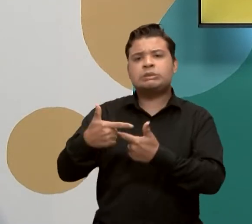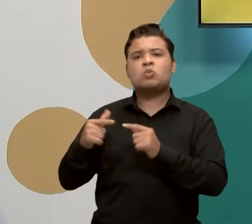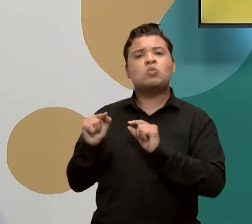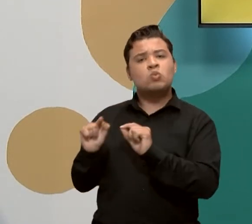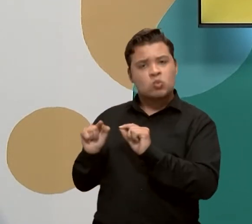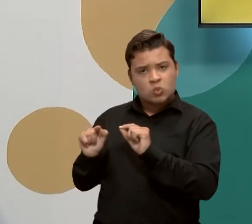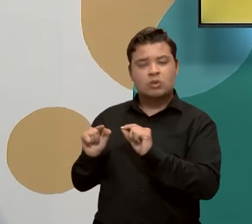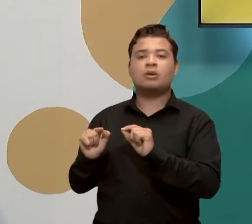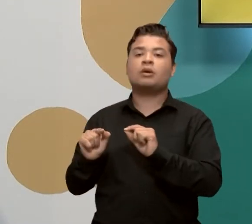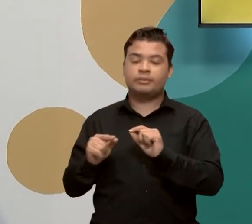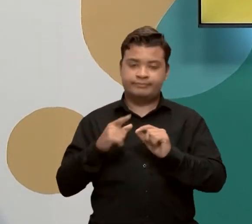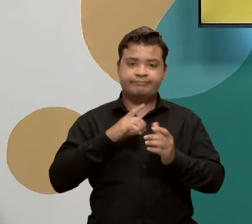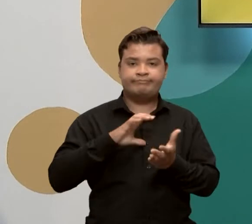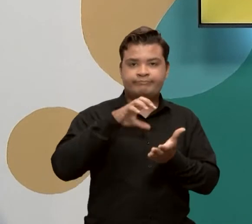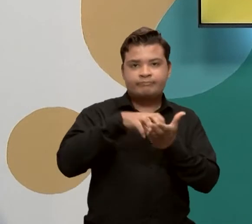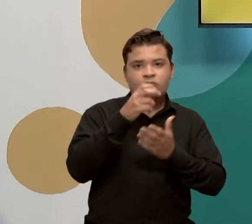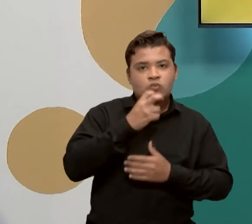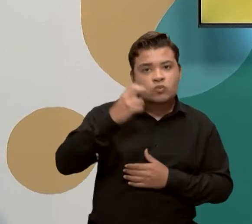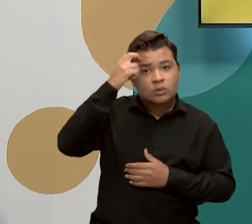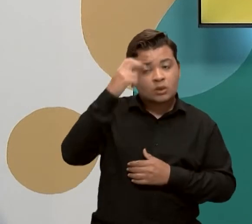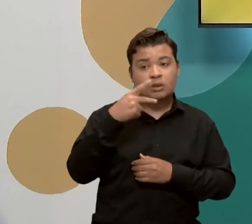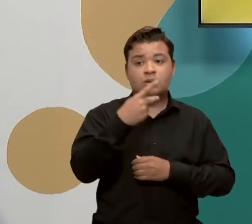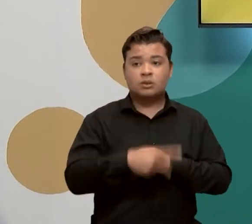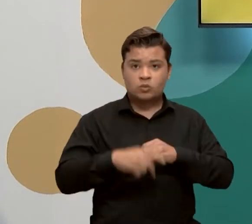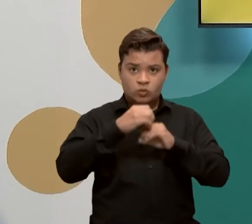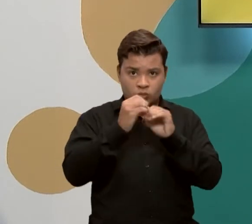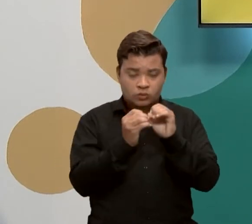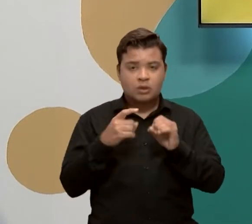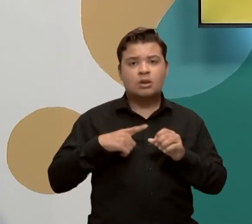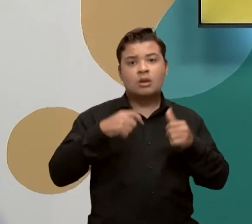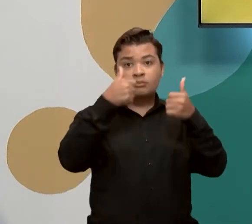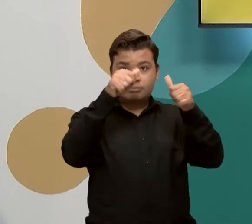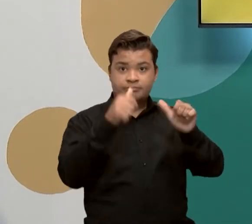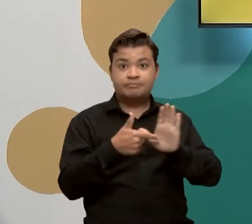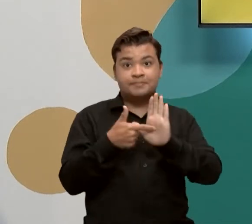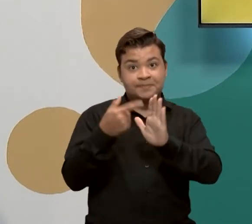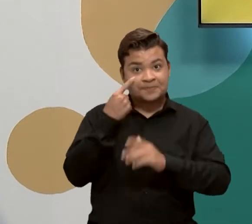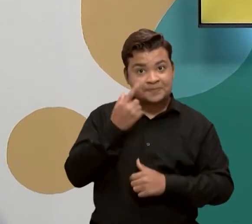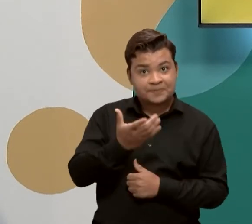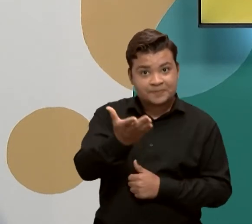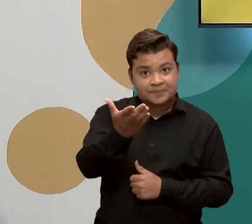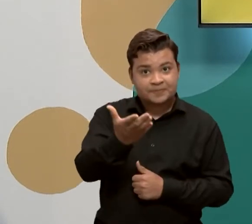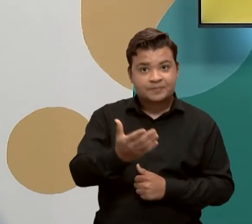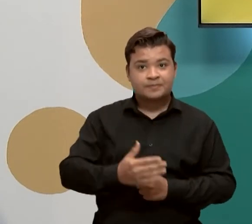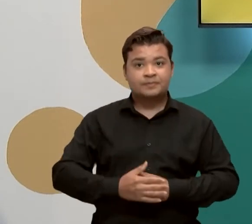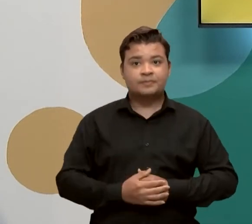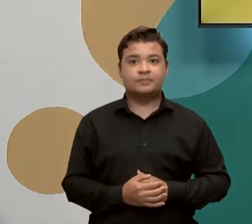Centro Cultural da UFG está sediando uma exposição. Vamos acompanhar.